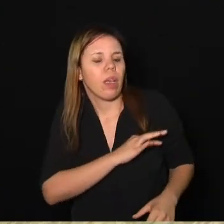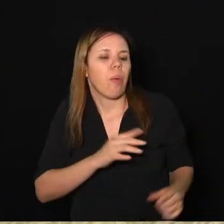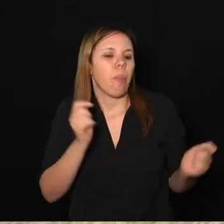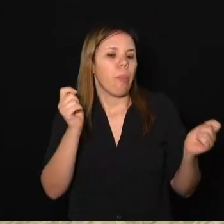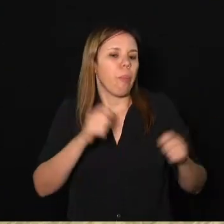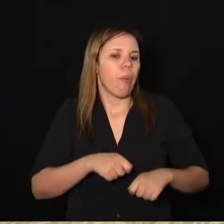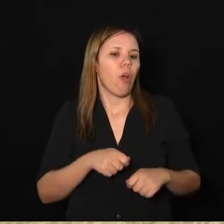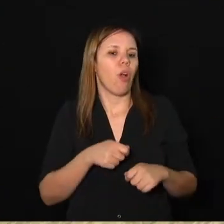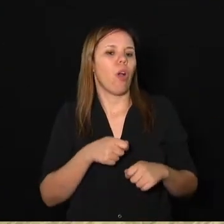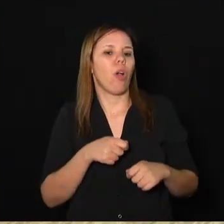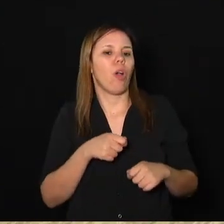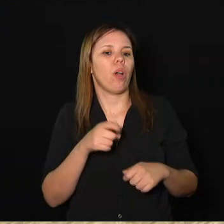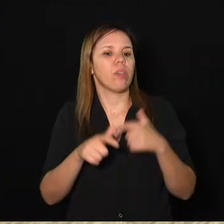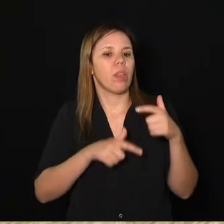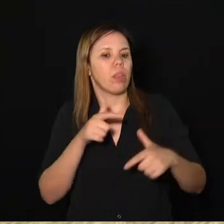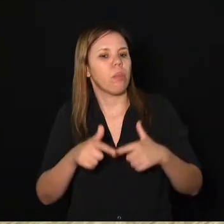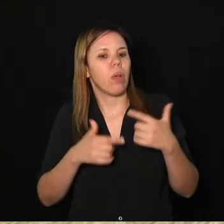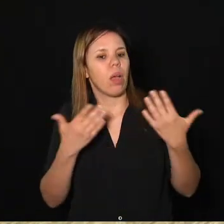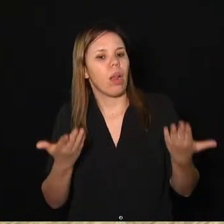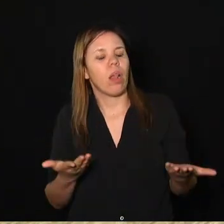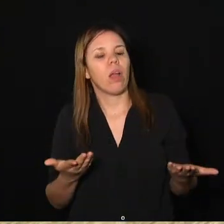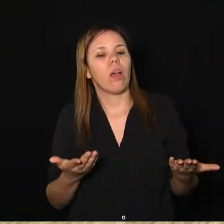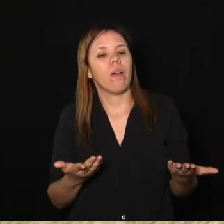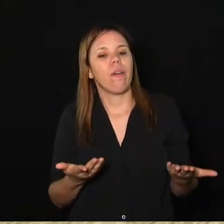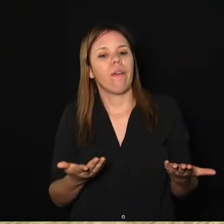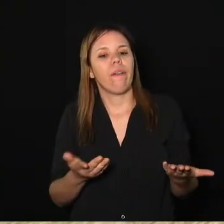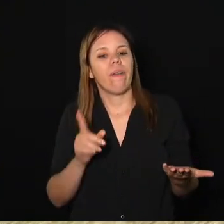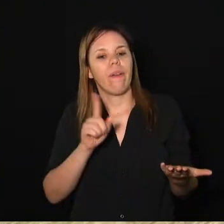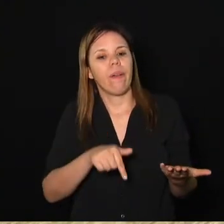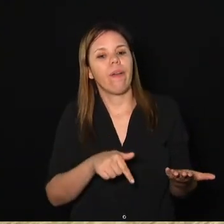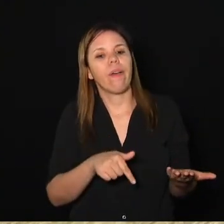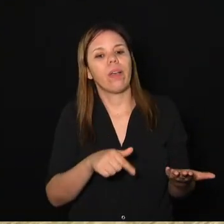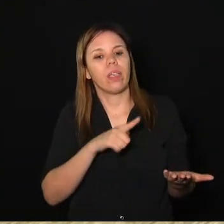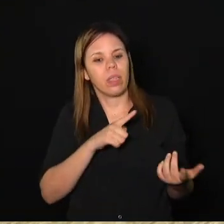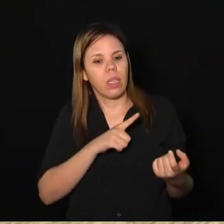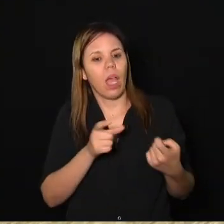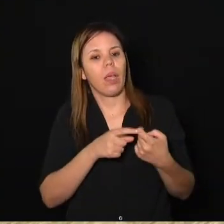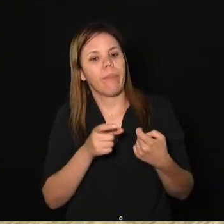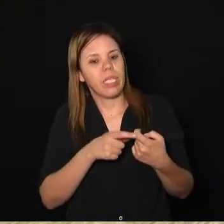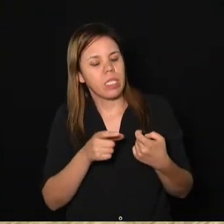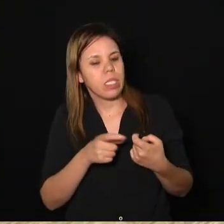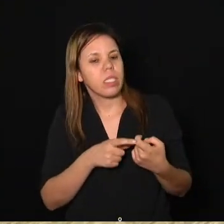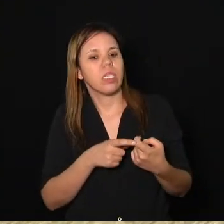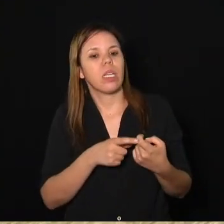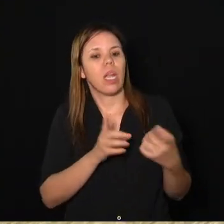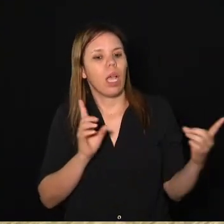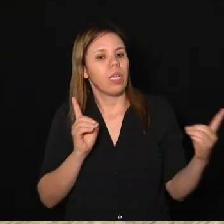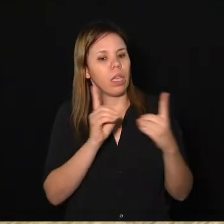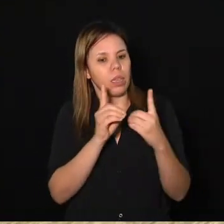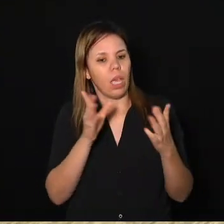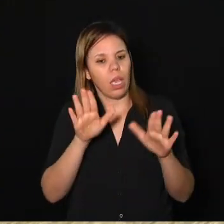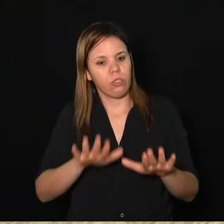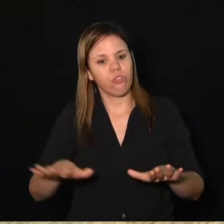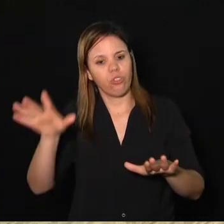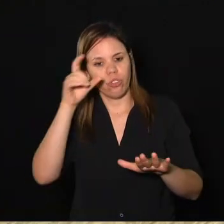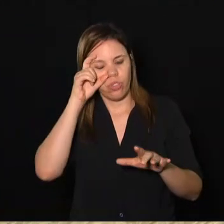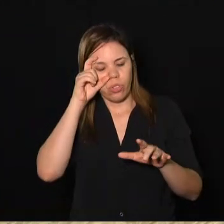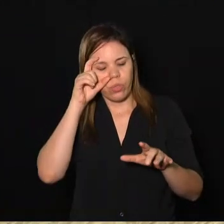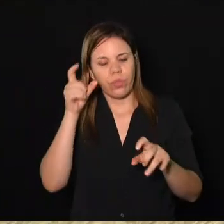podem estar trabalhando e da onde que é a parte realmente que tem a medicina, que são os oftalmologistas. Então,